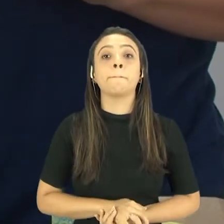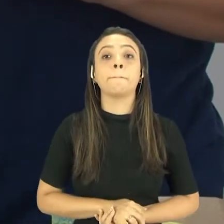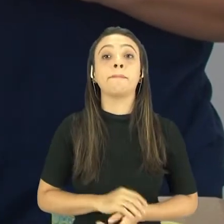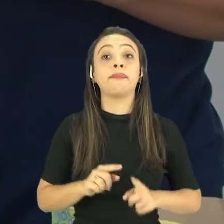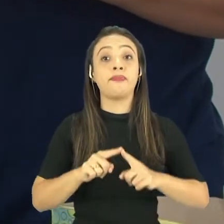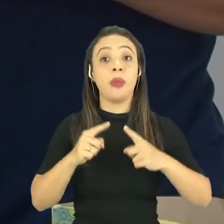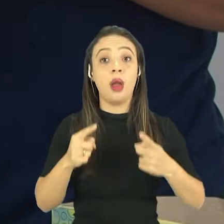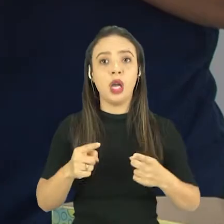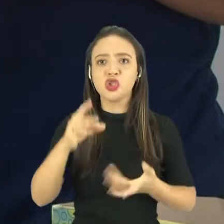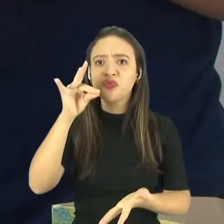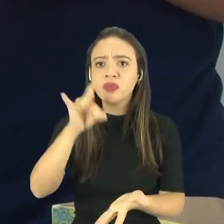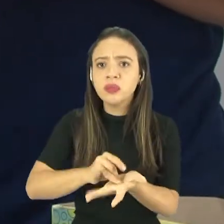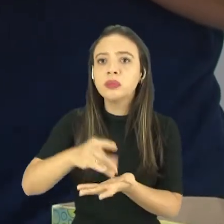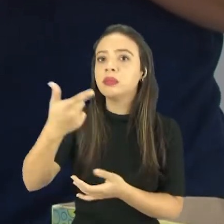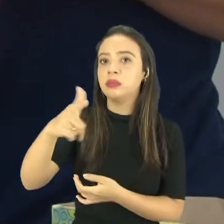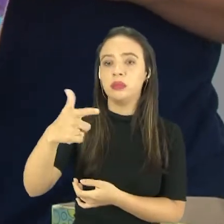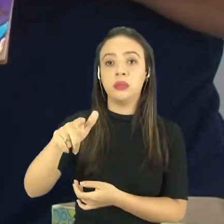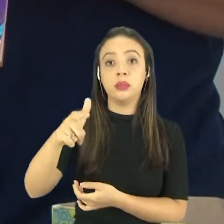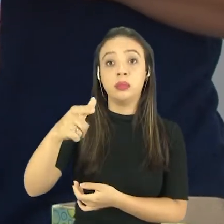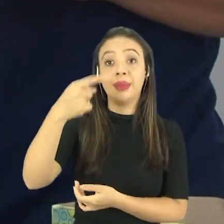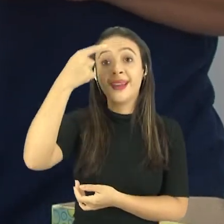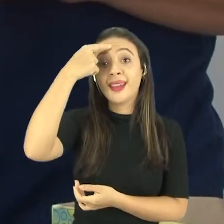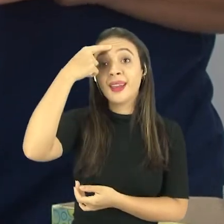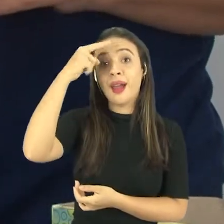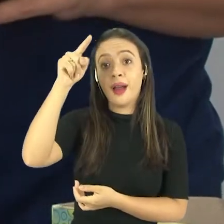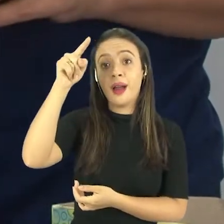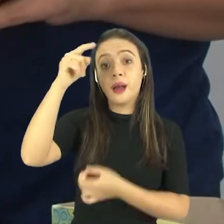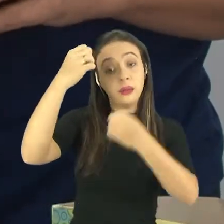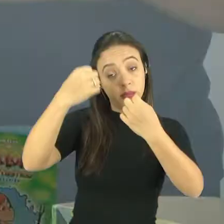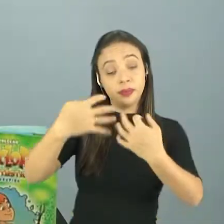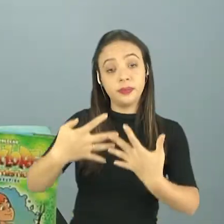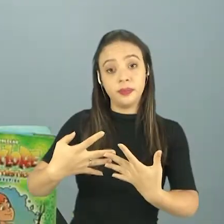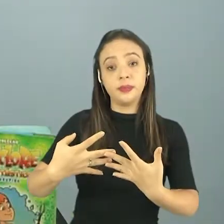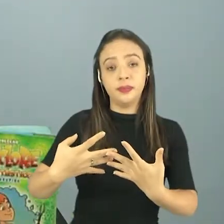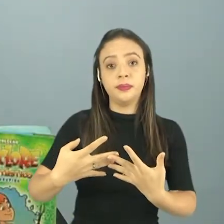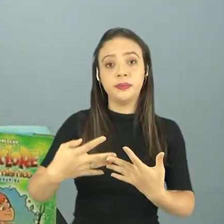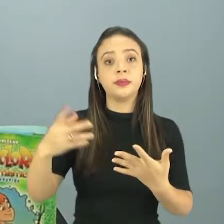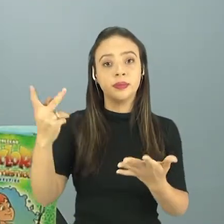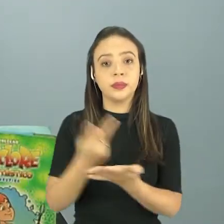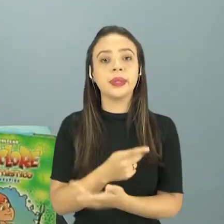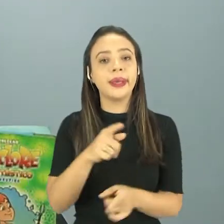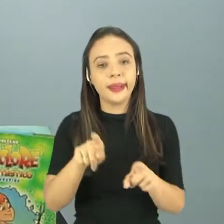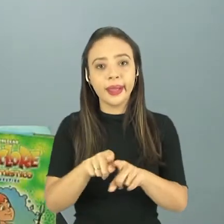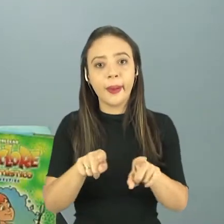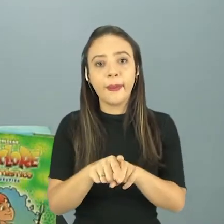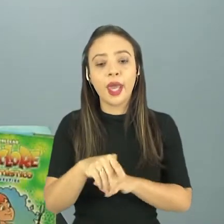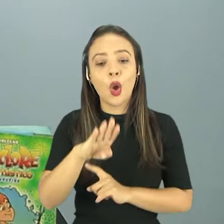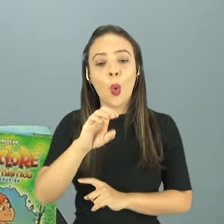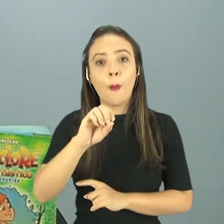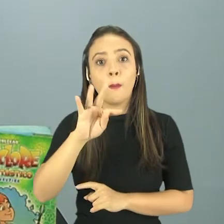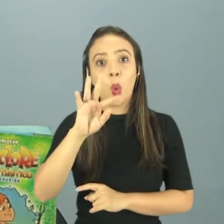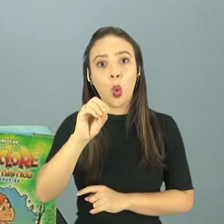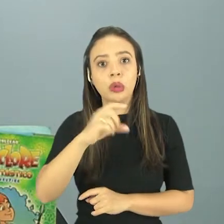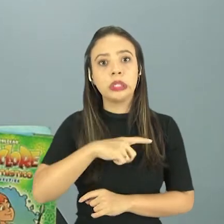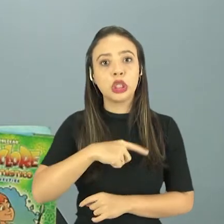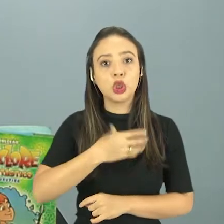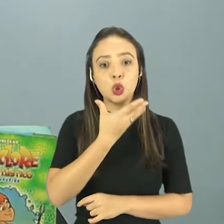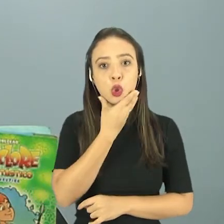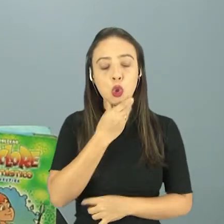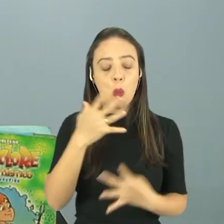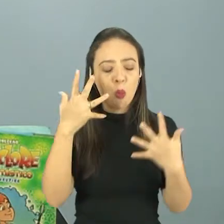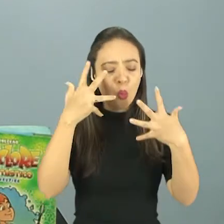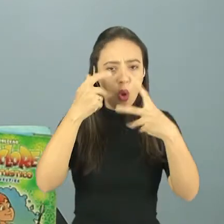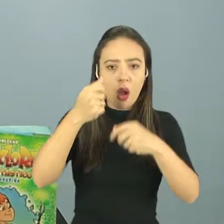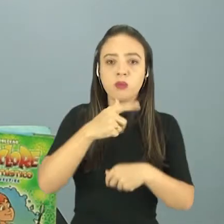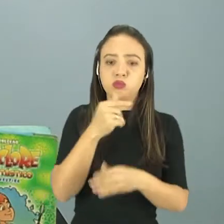mas não existe essa história fantasiosa para explicar um fato, porque nem do boto explica lá aquele homem bonito que entra